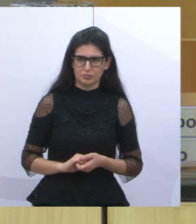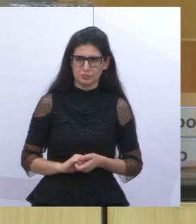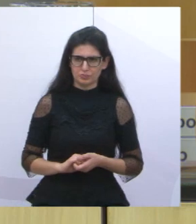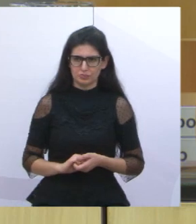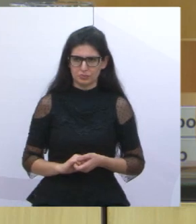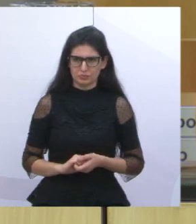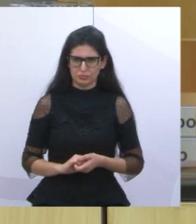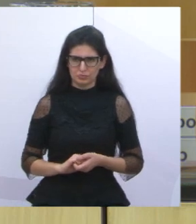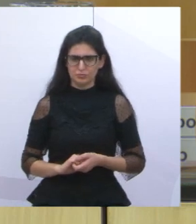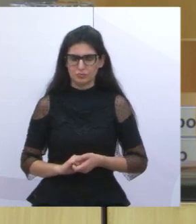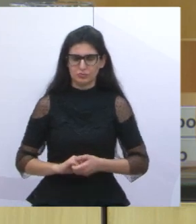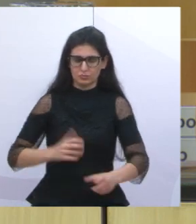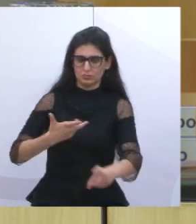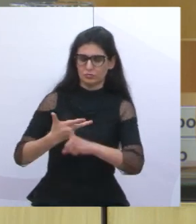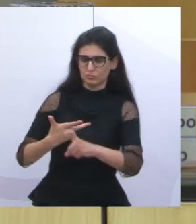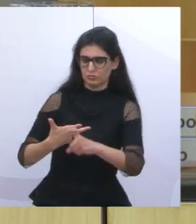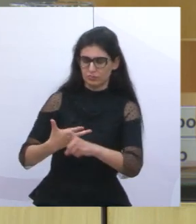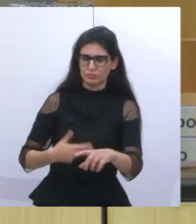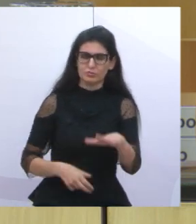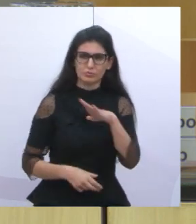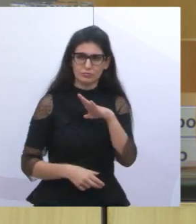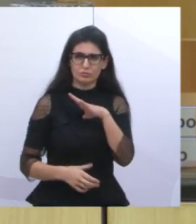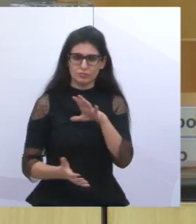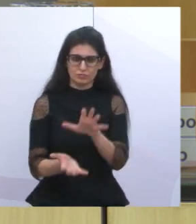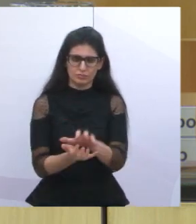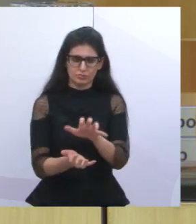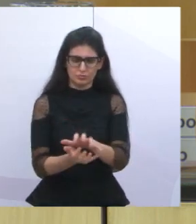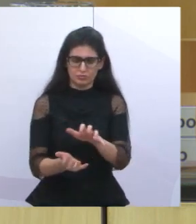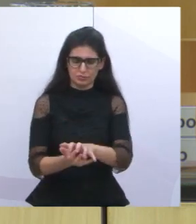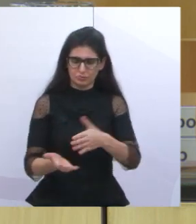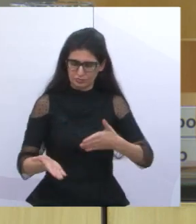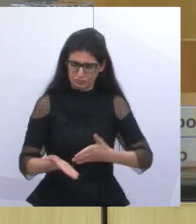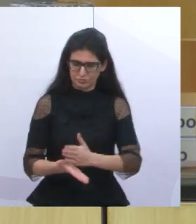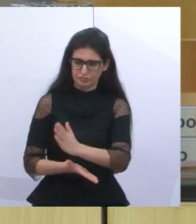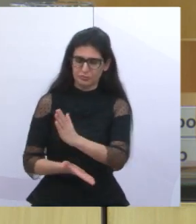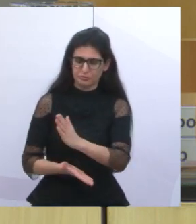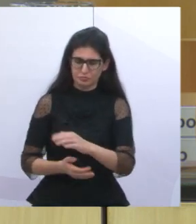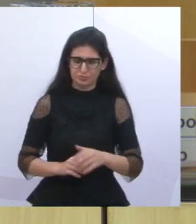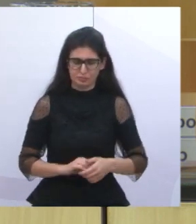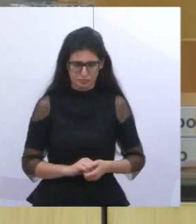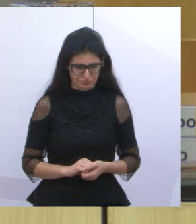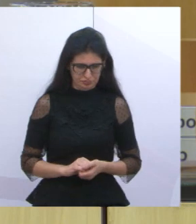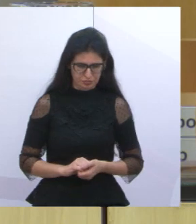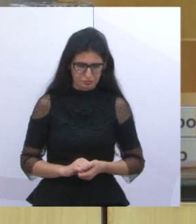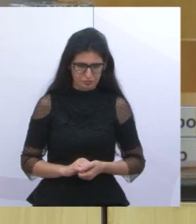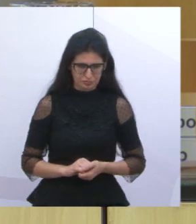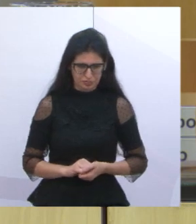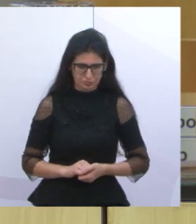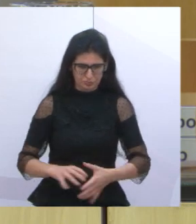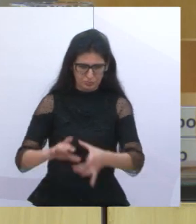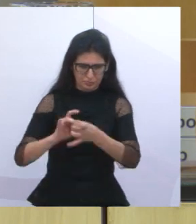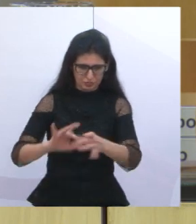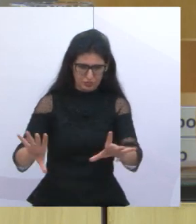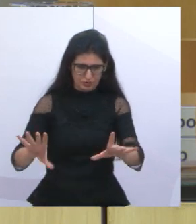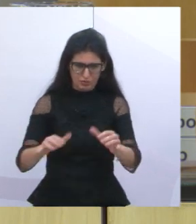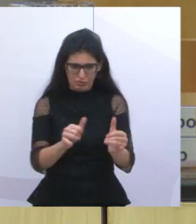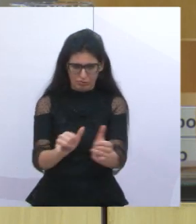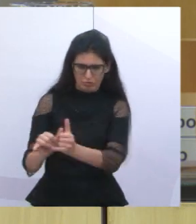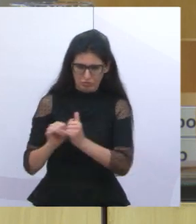fica o Poder Executivo do município de Jacareí autorizado a conceder remissão dos valores referentes